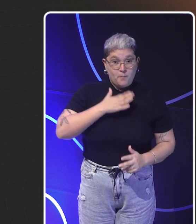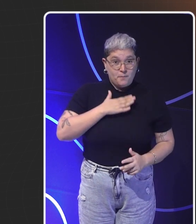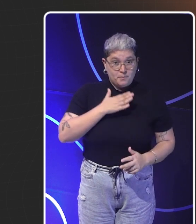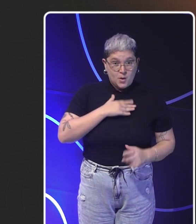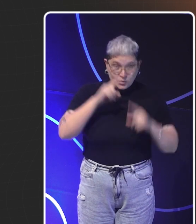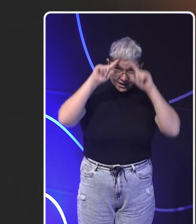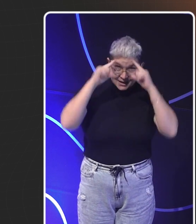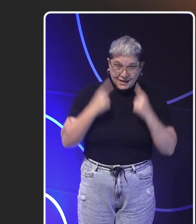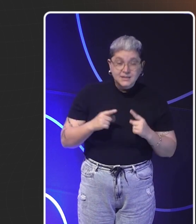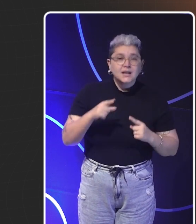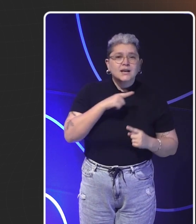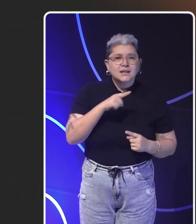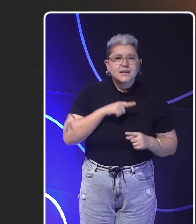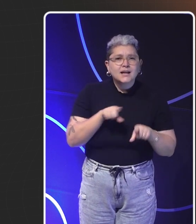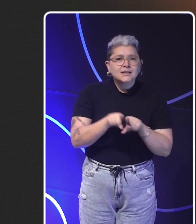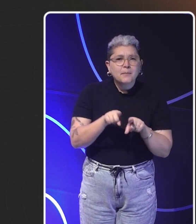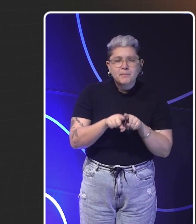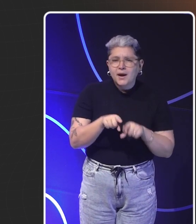capivara.